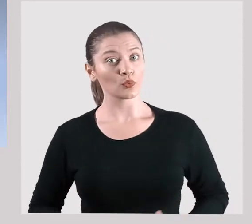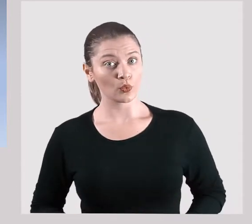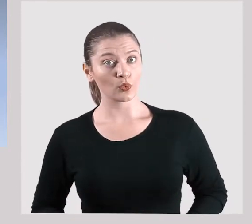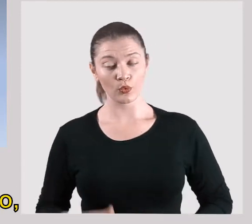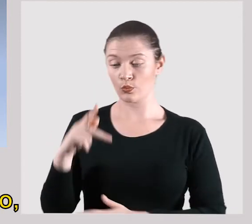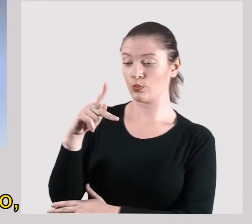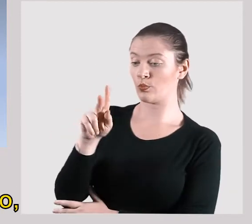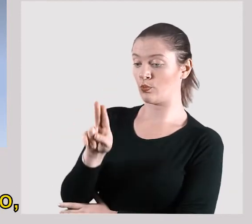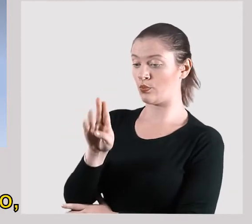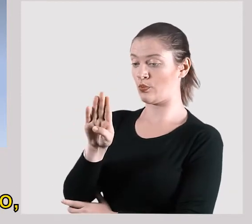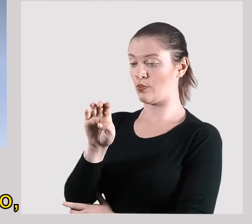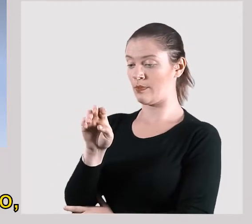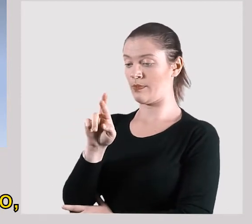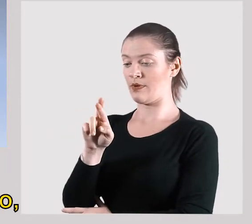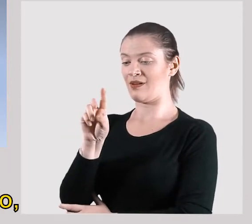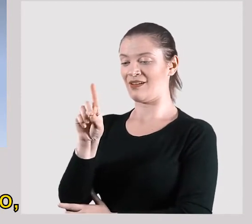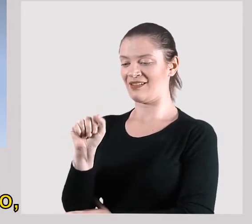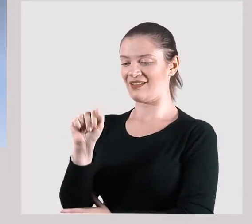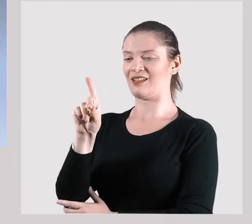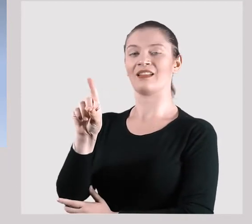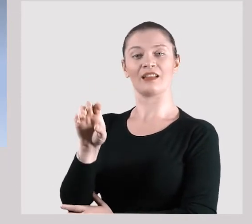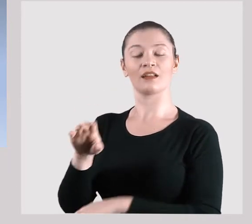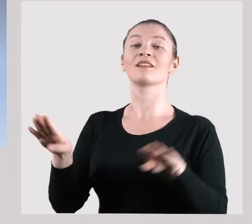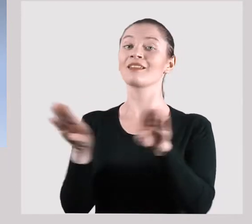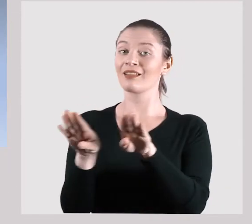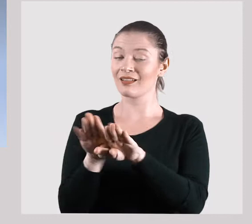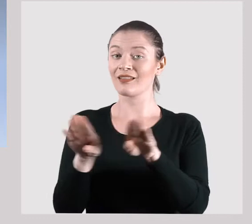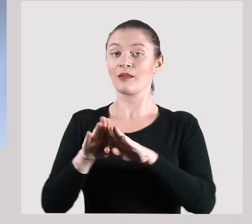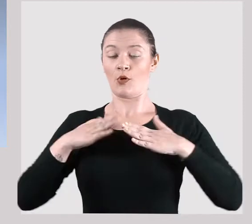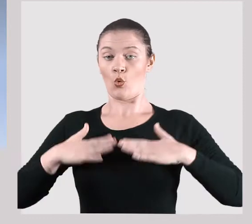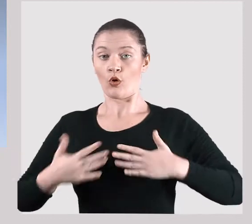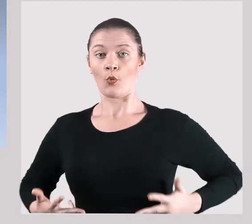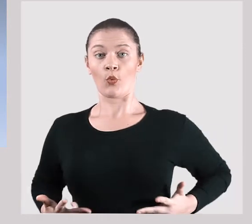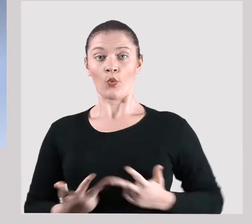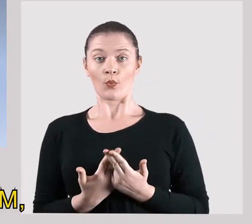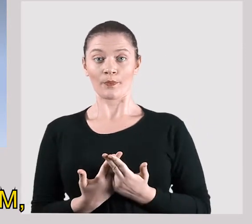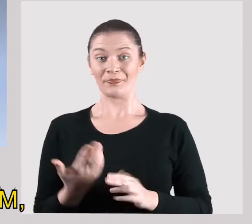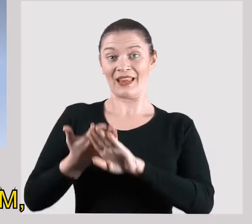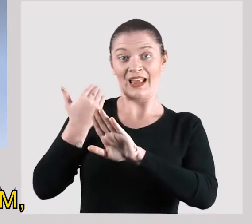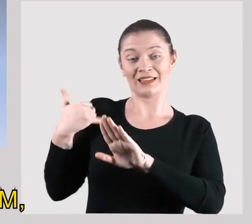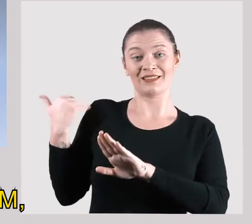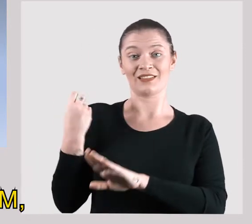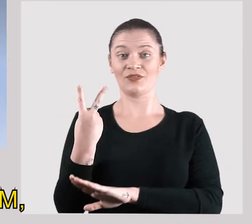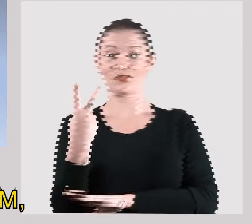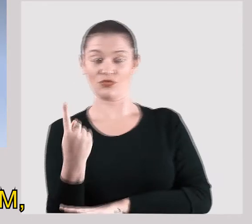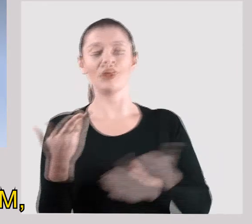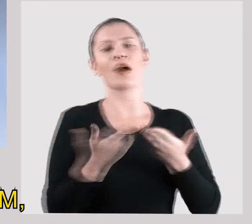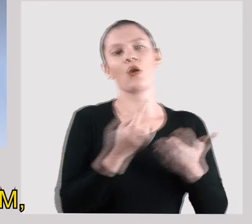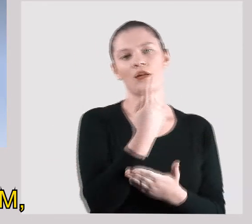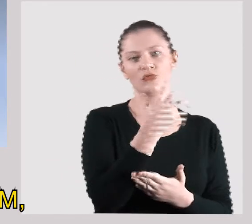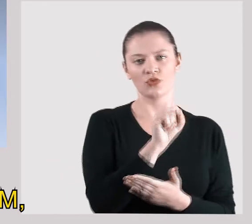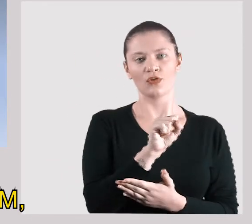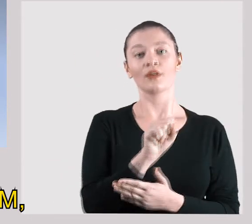adolescência. E a cirurgia de transgenitalização antes era dos 21, passou para os 18. Então, essa é a